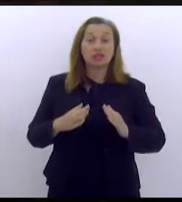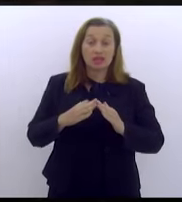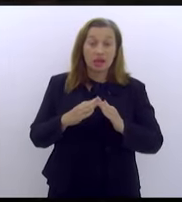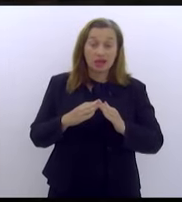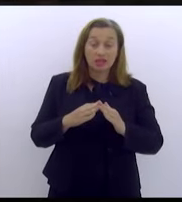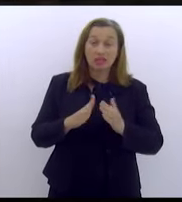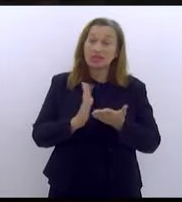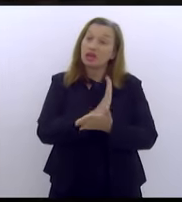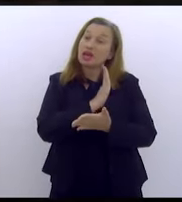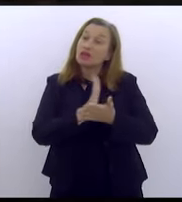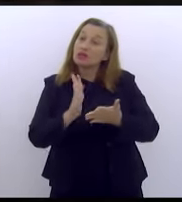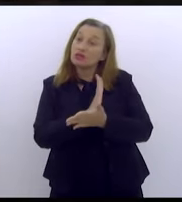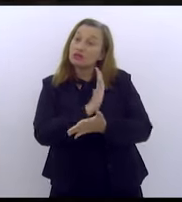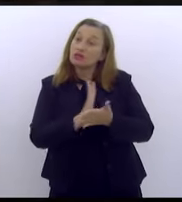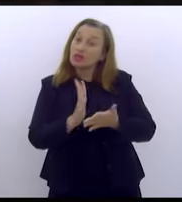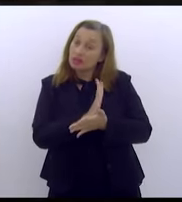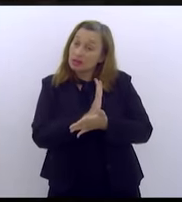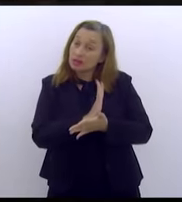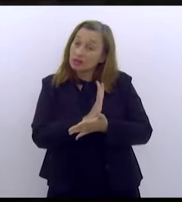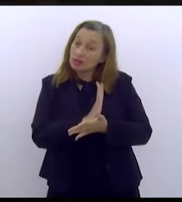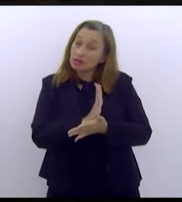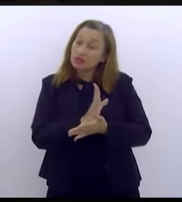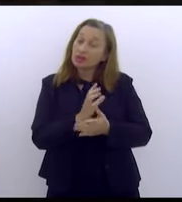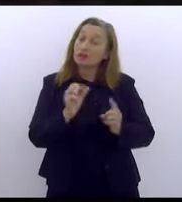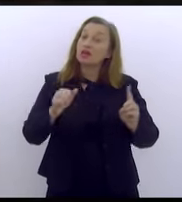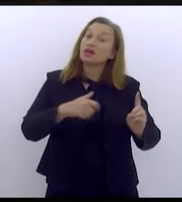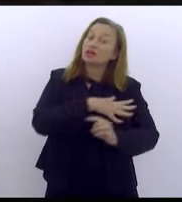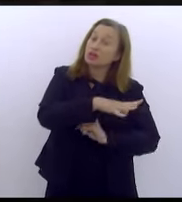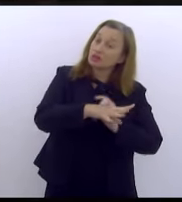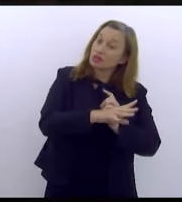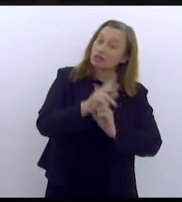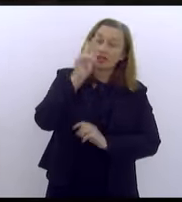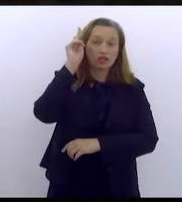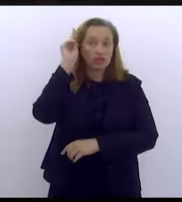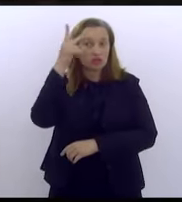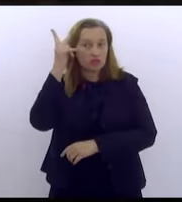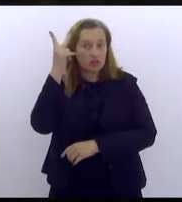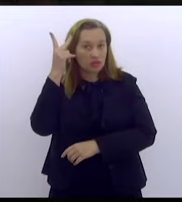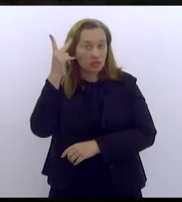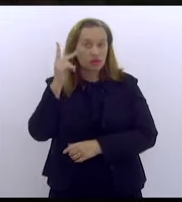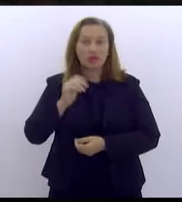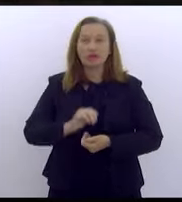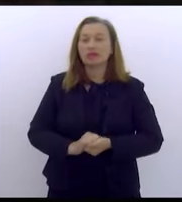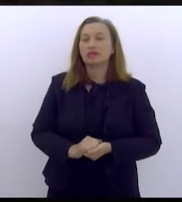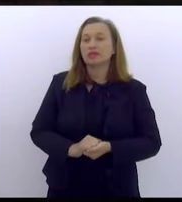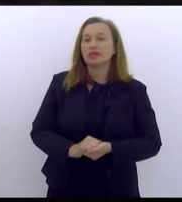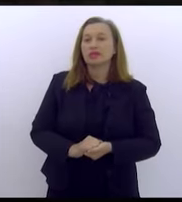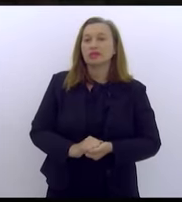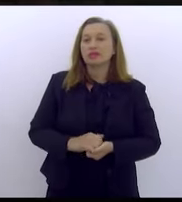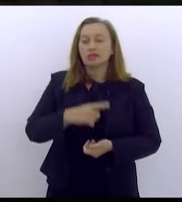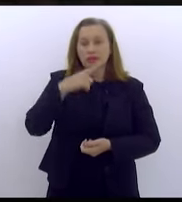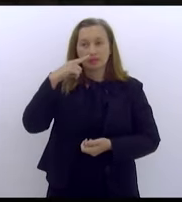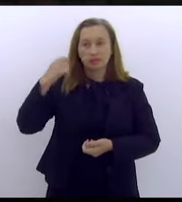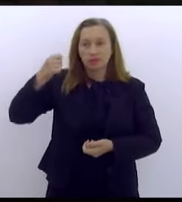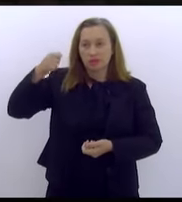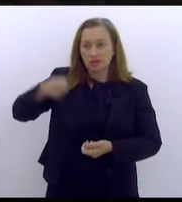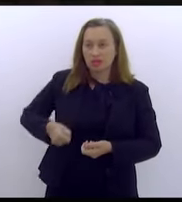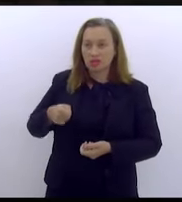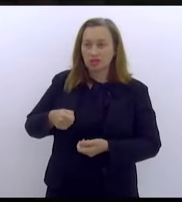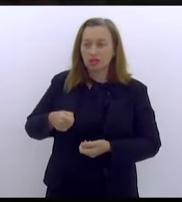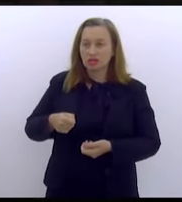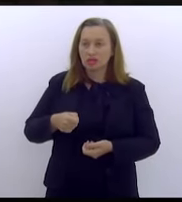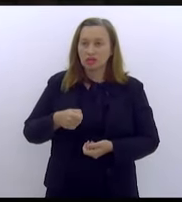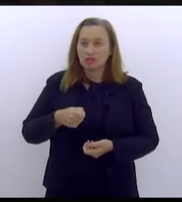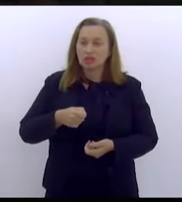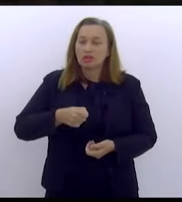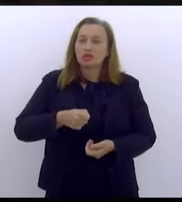que, muitas vezes, na nossa sociedade historicamente patriarcal e machista, relegou